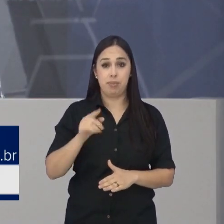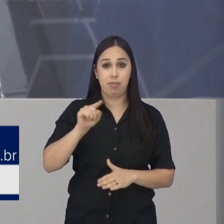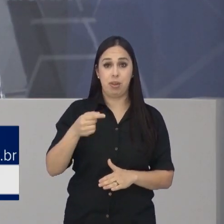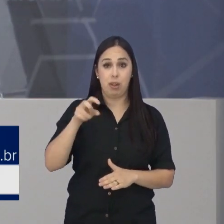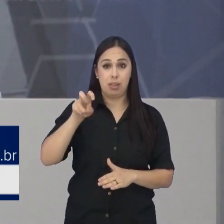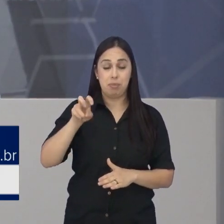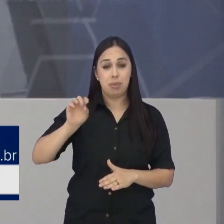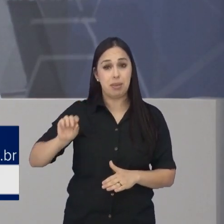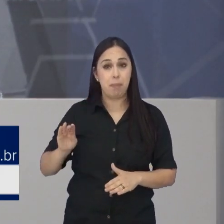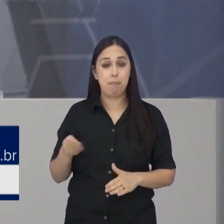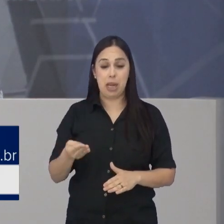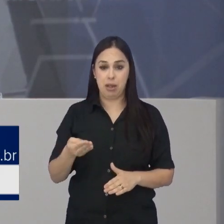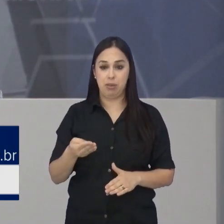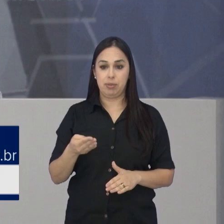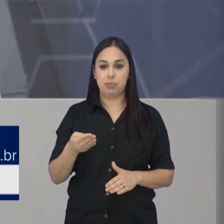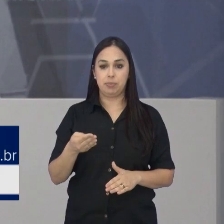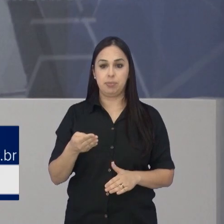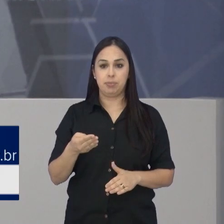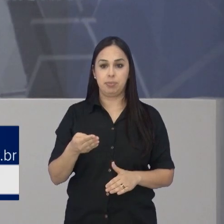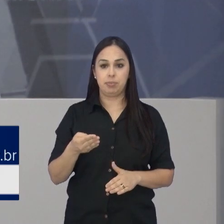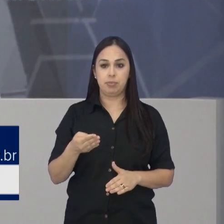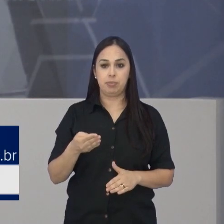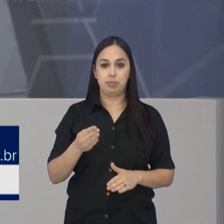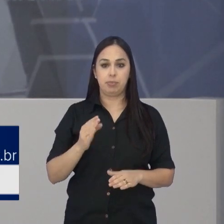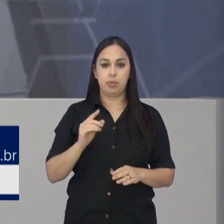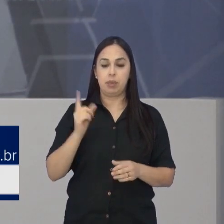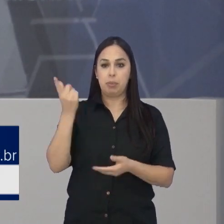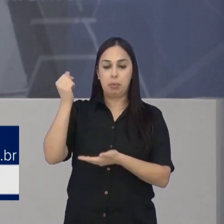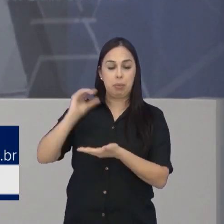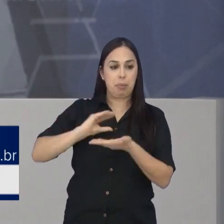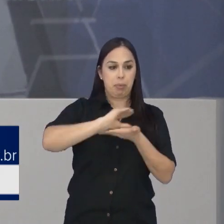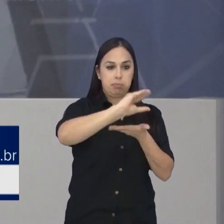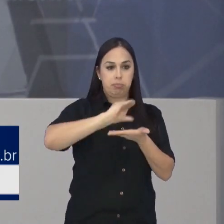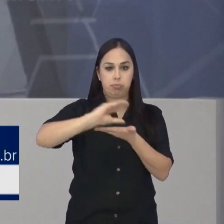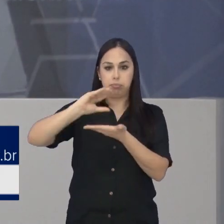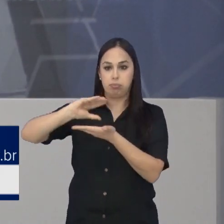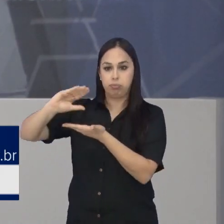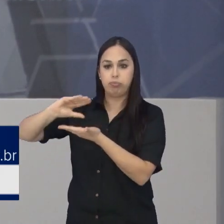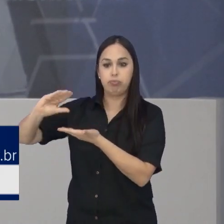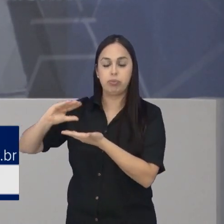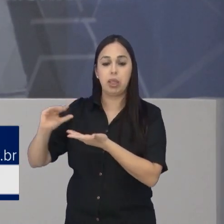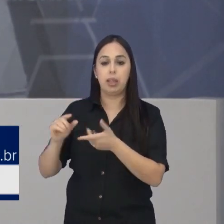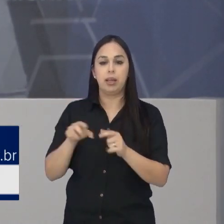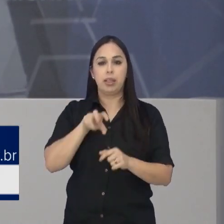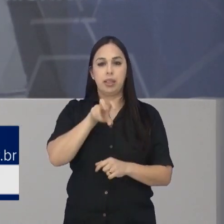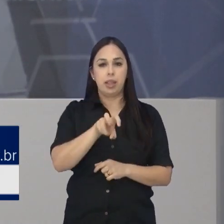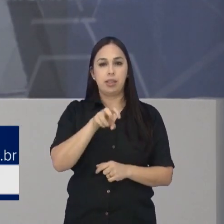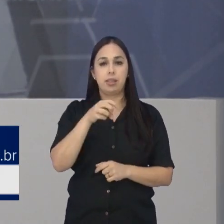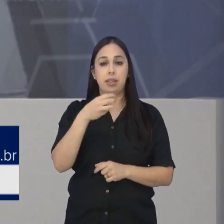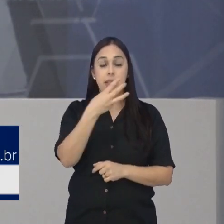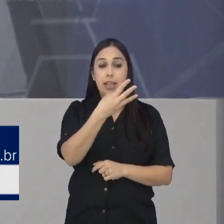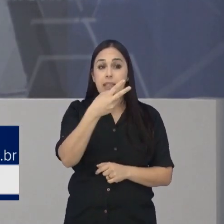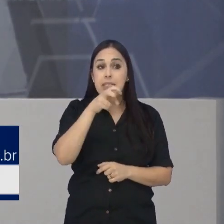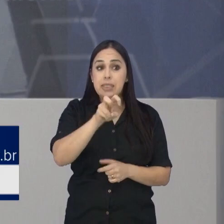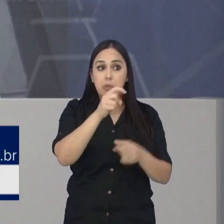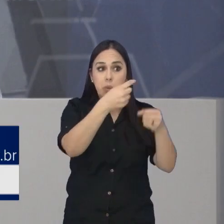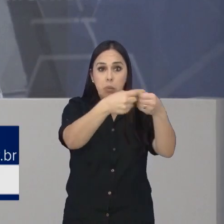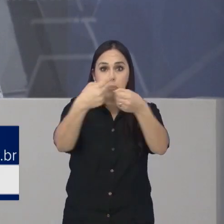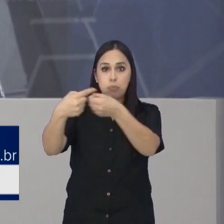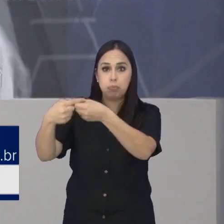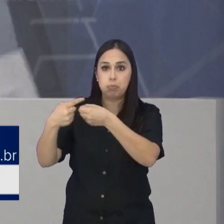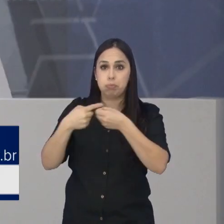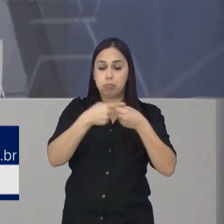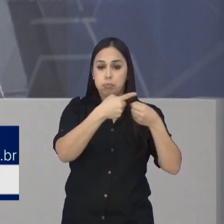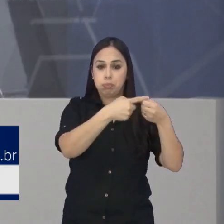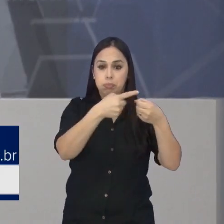bilhões para vários municípios. São 535 municípios da União